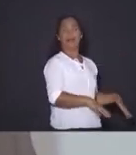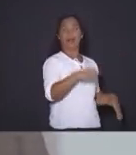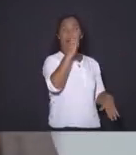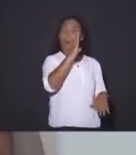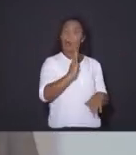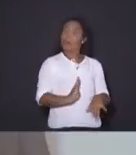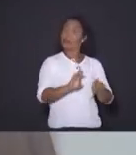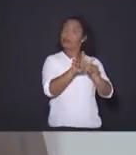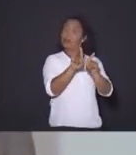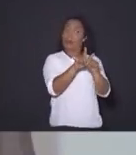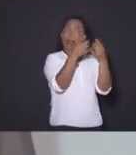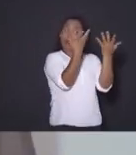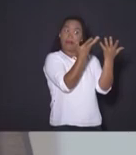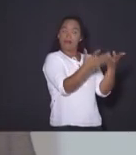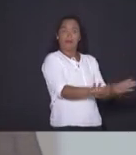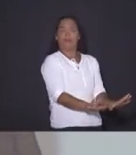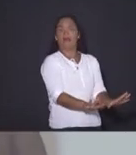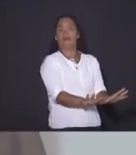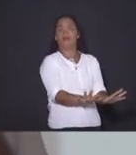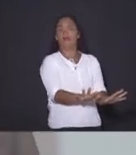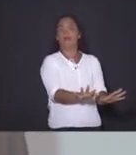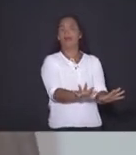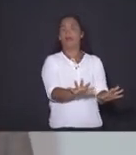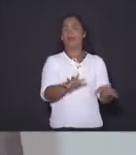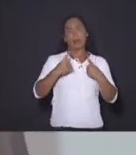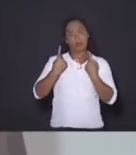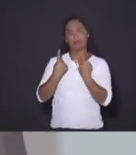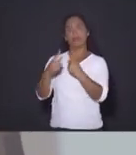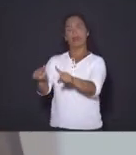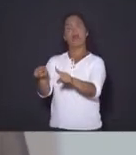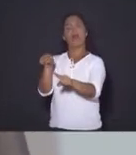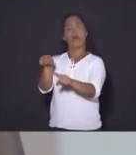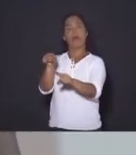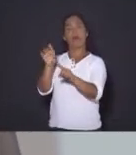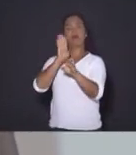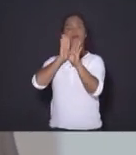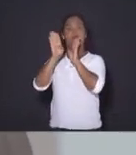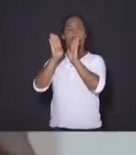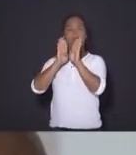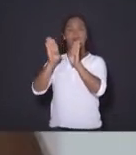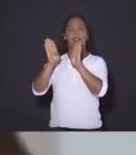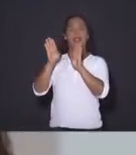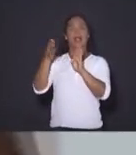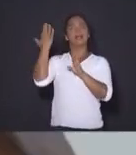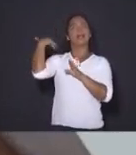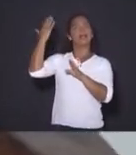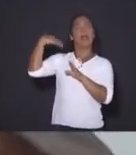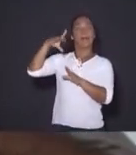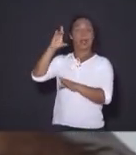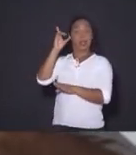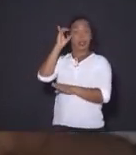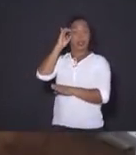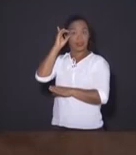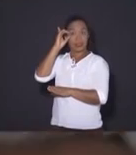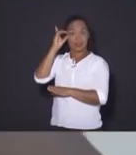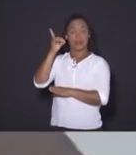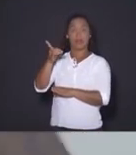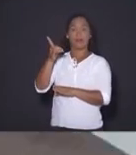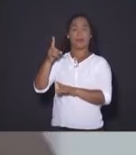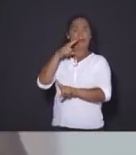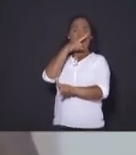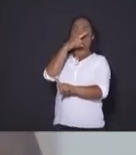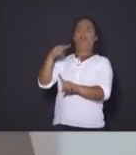um movimento grande ativista de dizer contra a postura da presidente de uma época que posou com o o